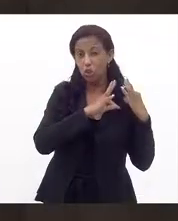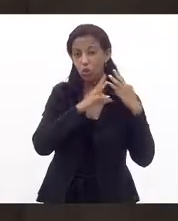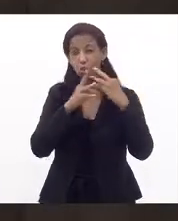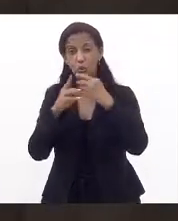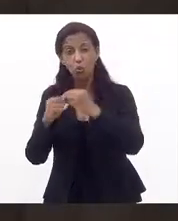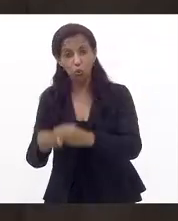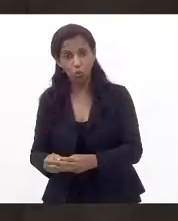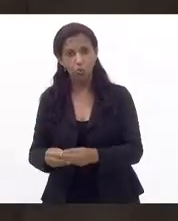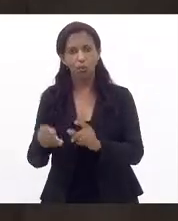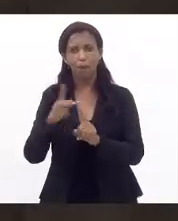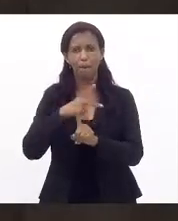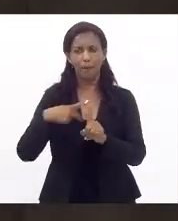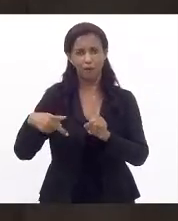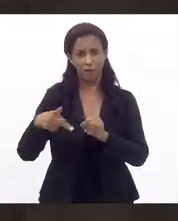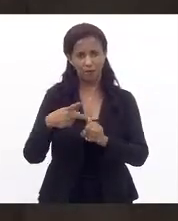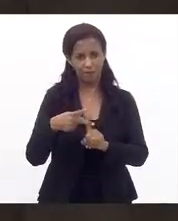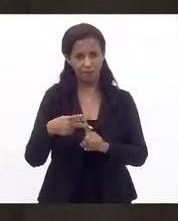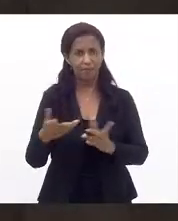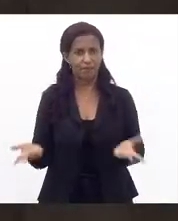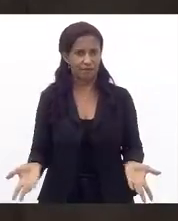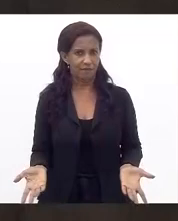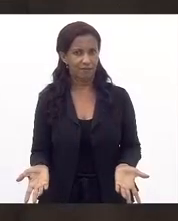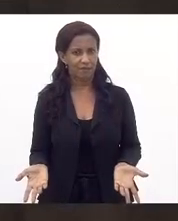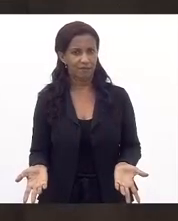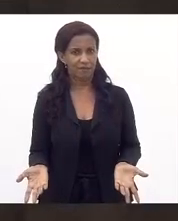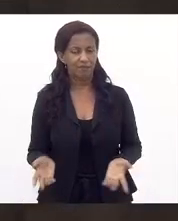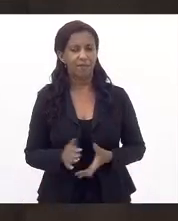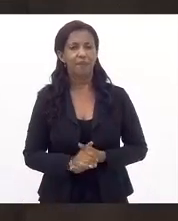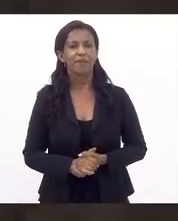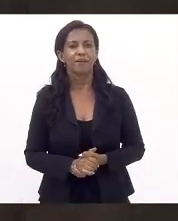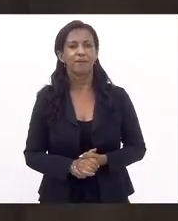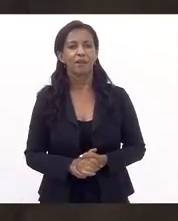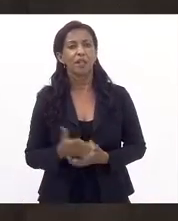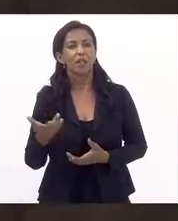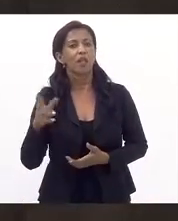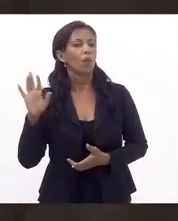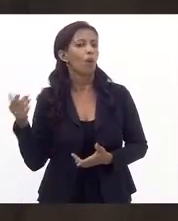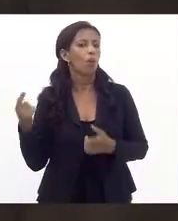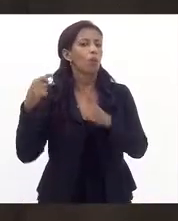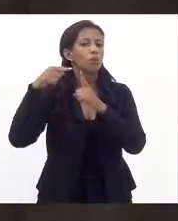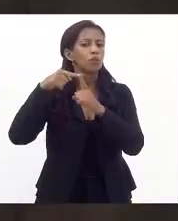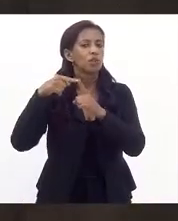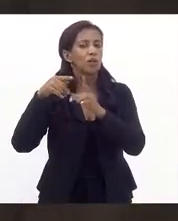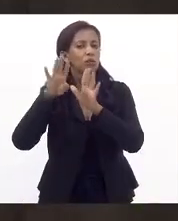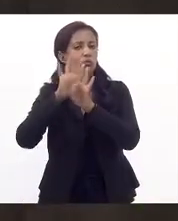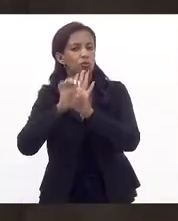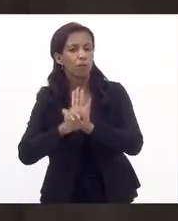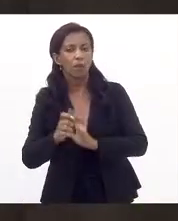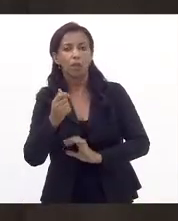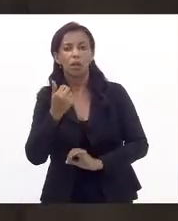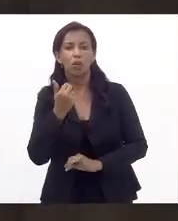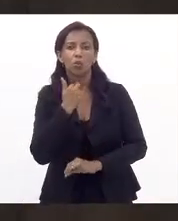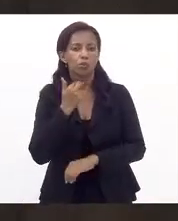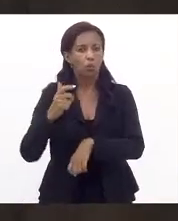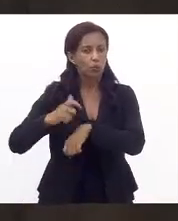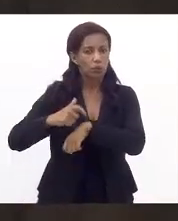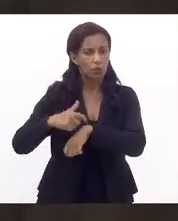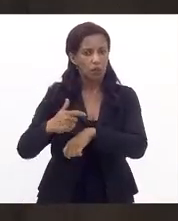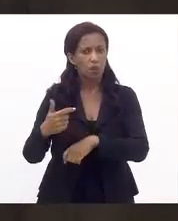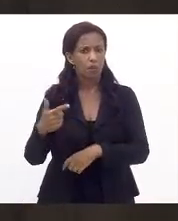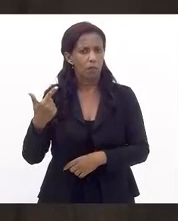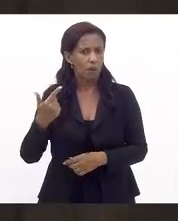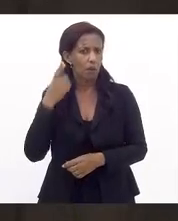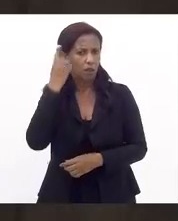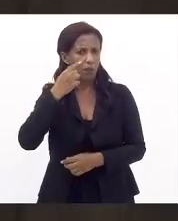benefícios previdenciais Então é isso não foi objeto de emenda não deu tempo mas Deputado